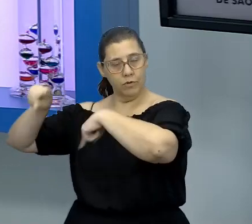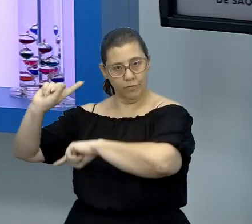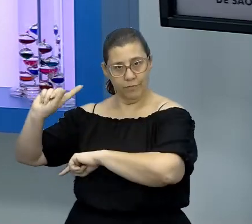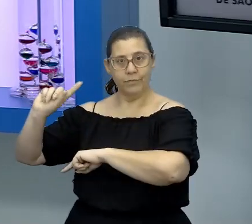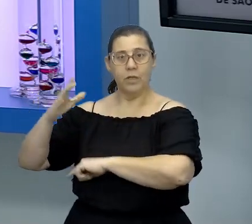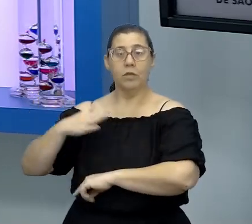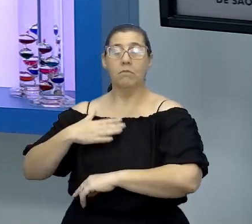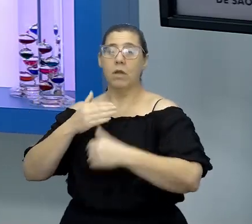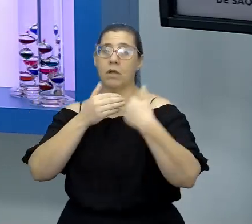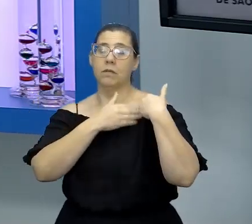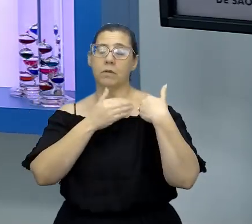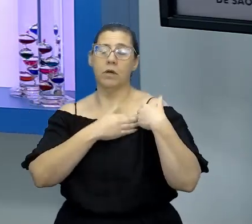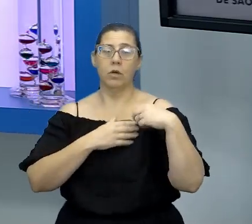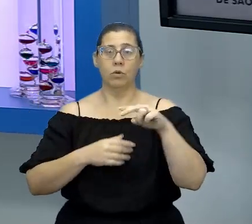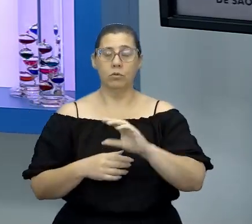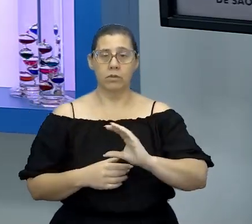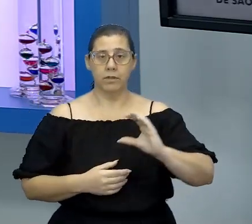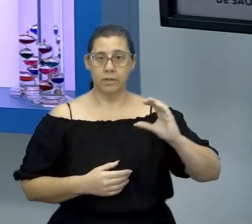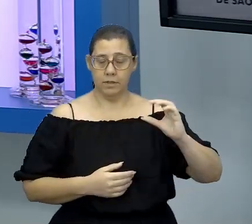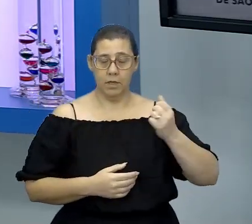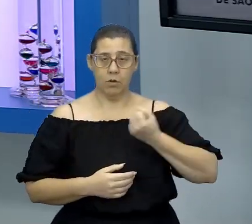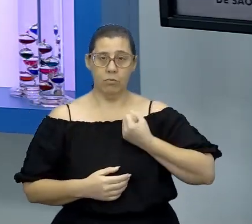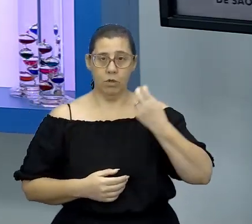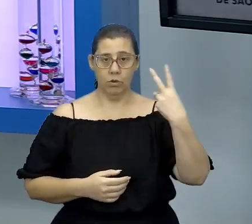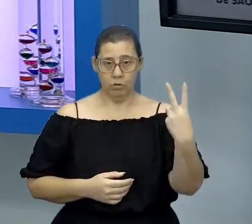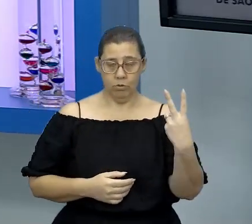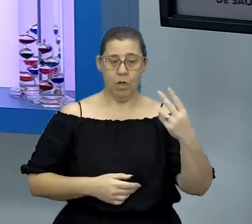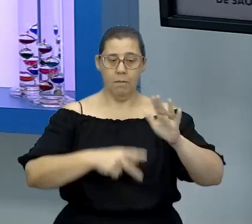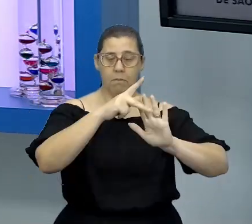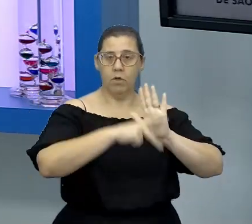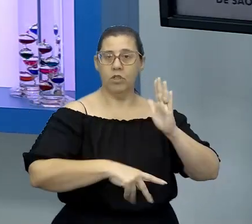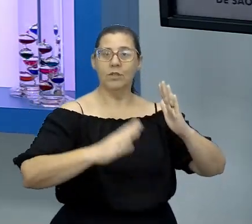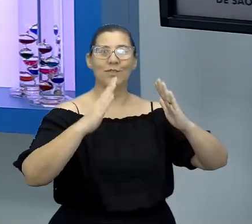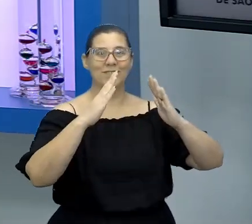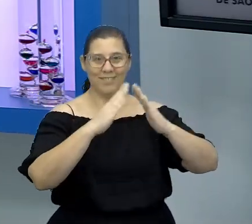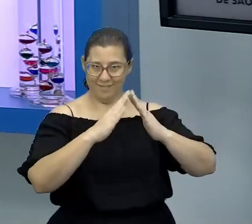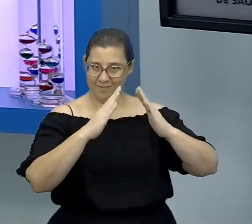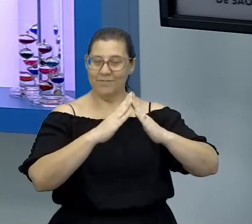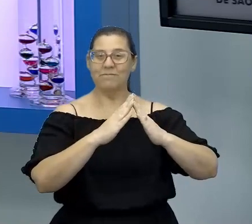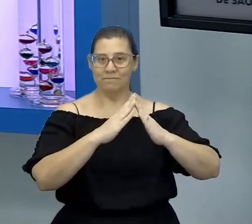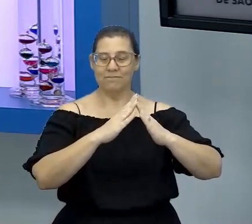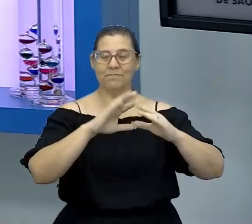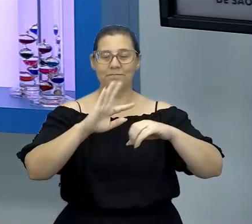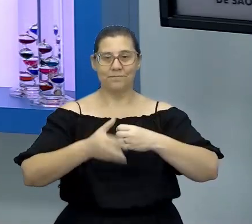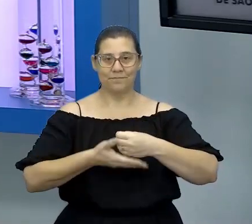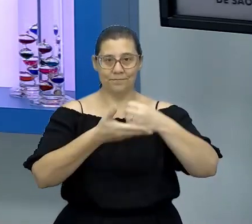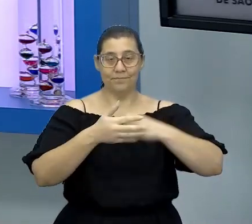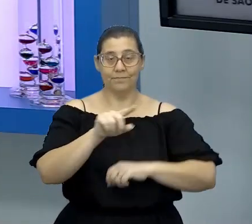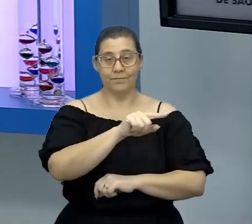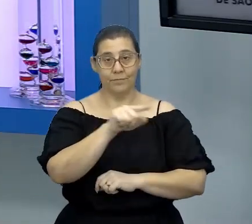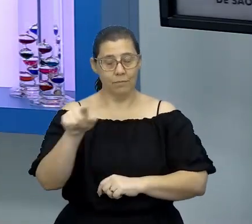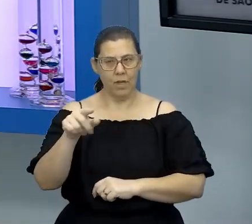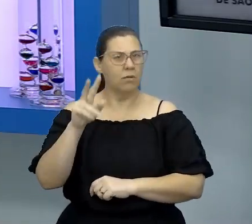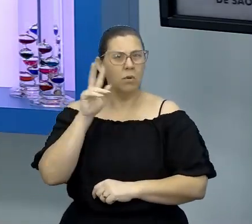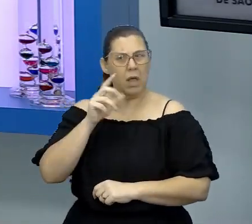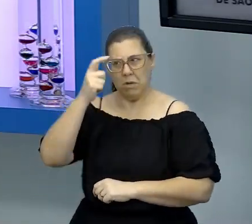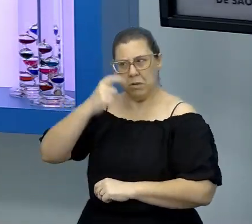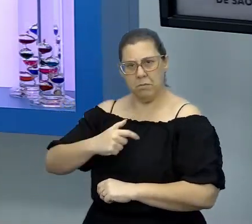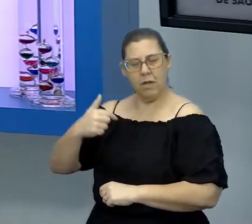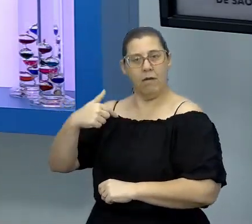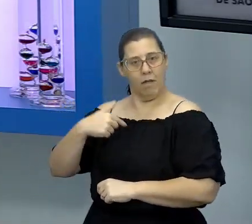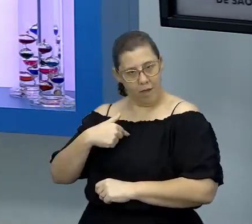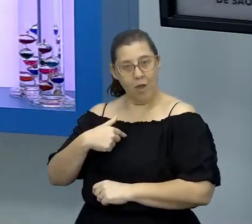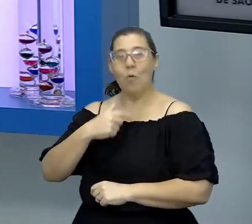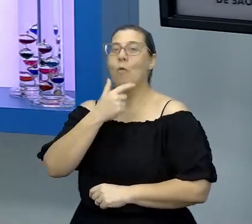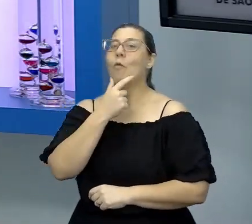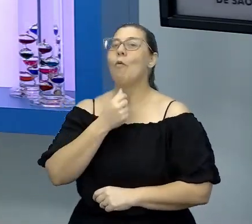sustentável. Unidade curricular 2, projeto Casa Sustentável. E para vocês que não se lembram de mim, eu sou